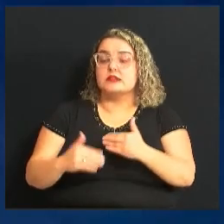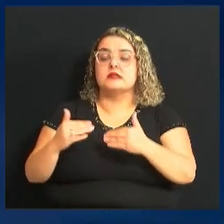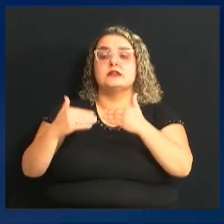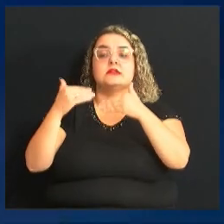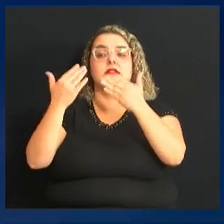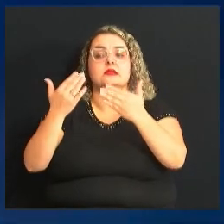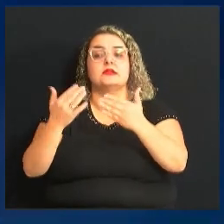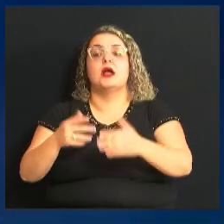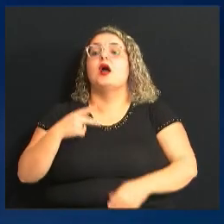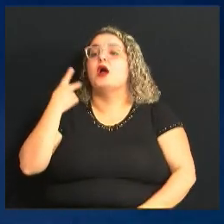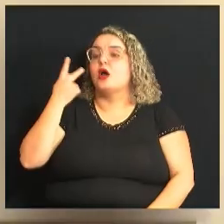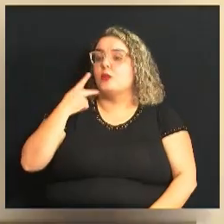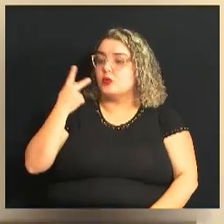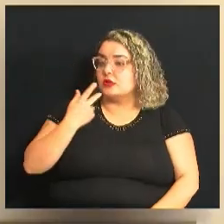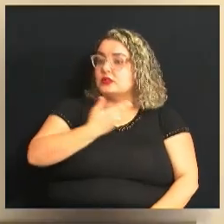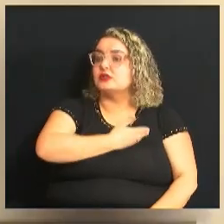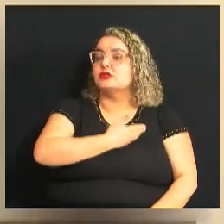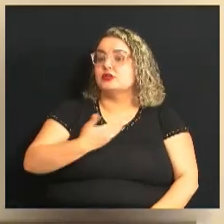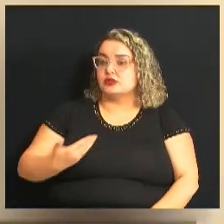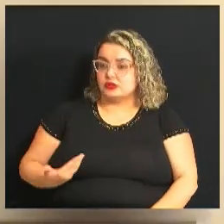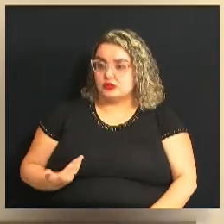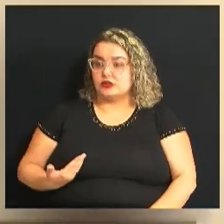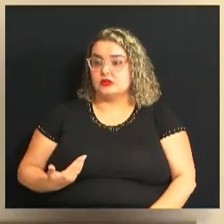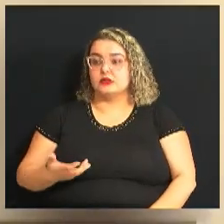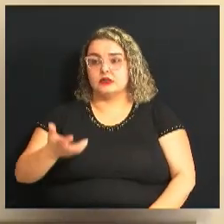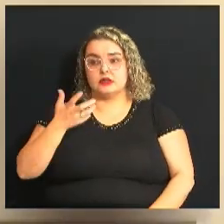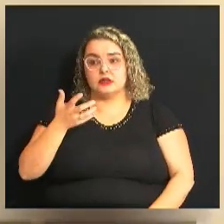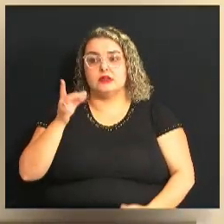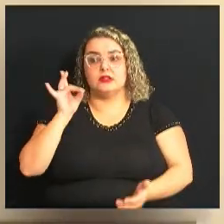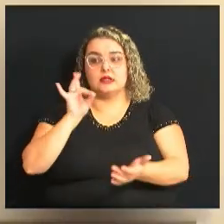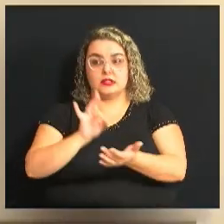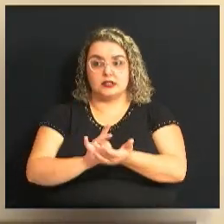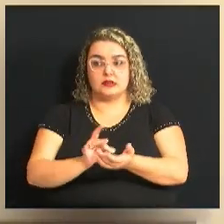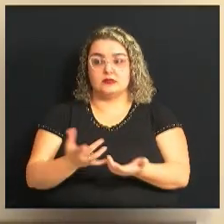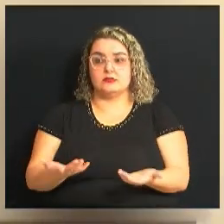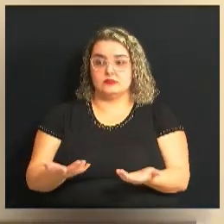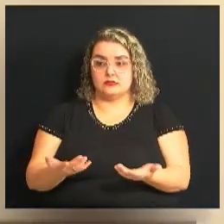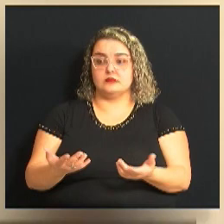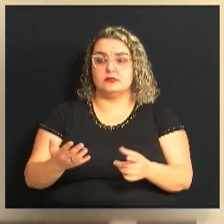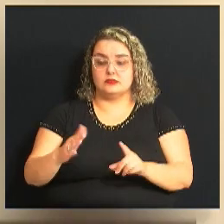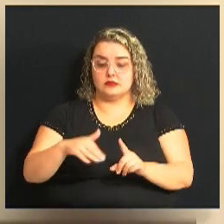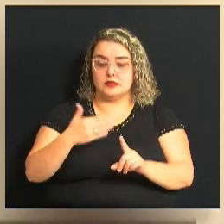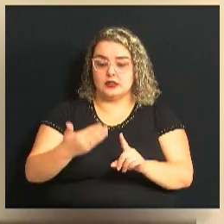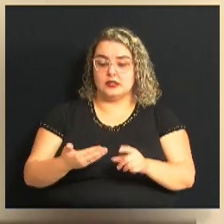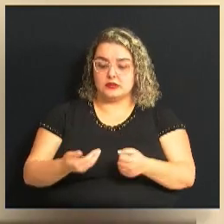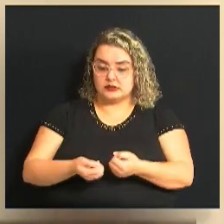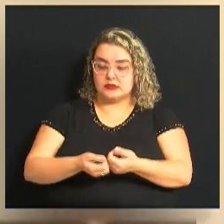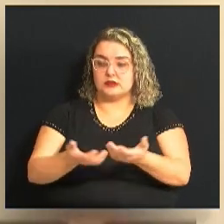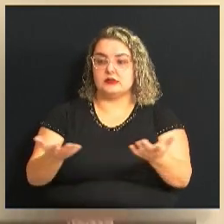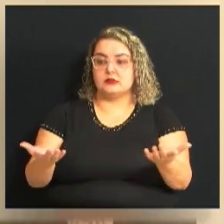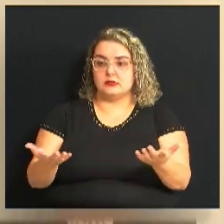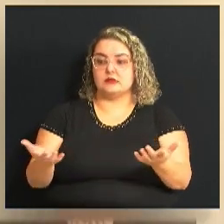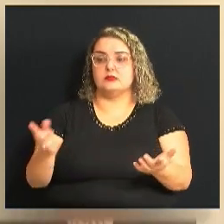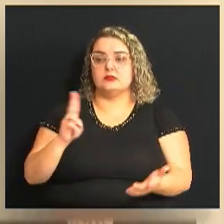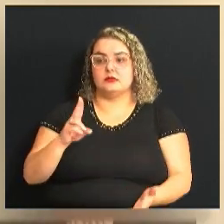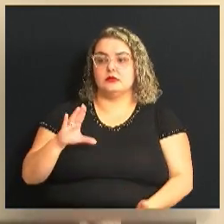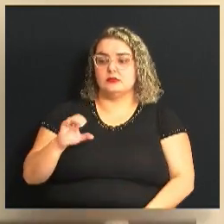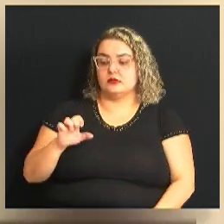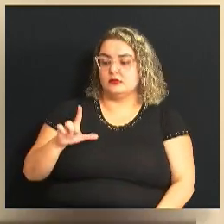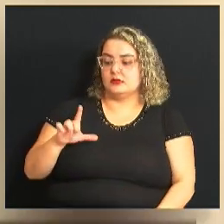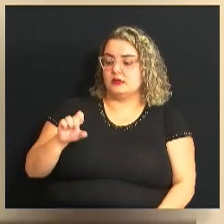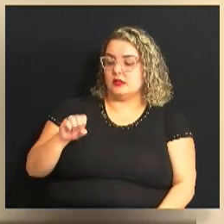e políticas públicas. E gostaria, na verdade, de estender esta homenagem, que leva o nome de Celso